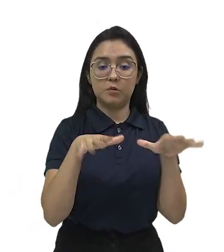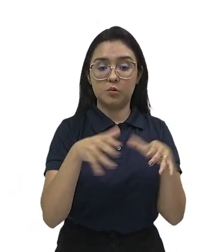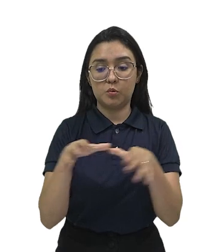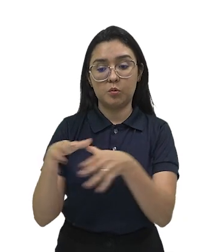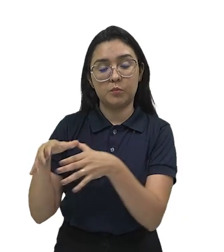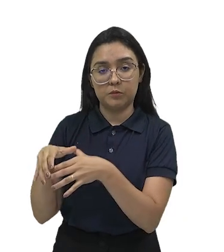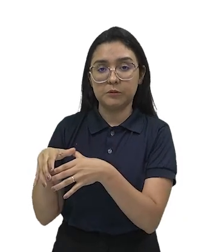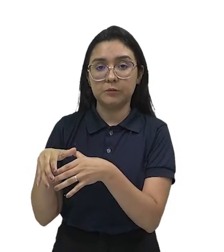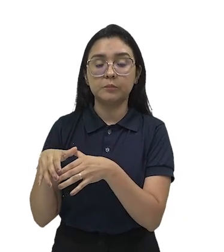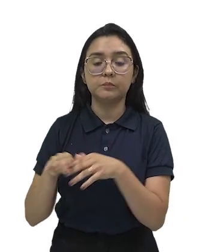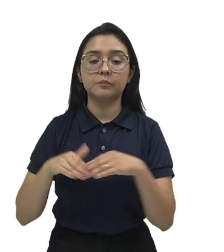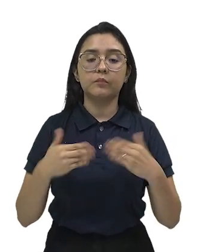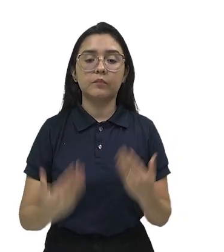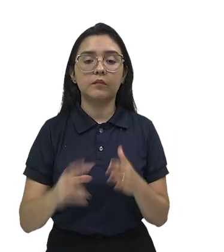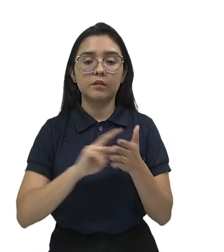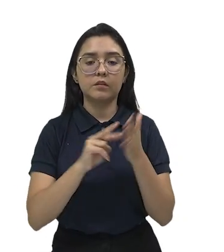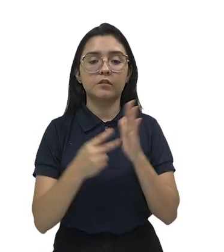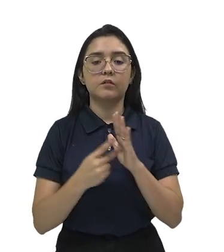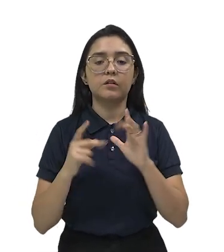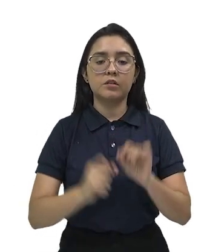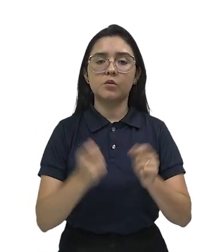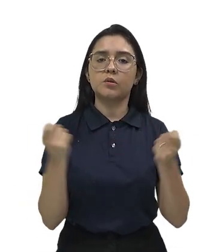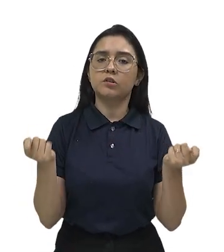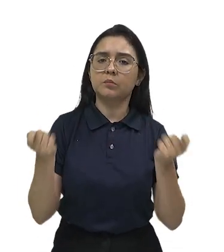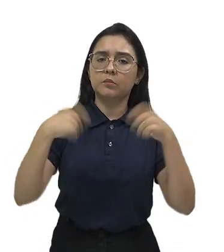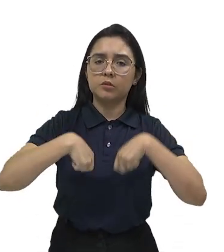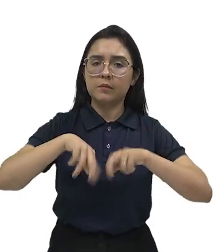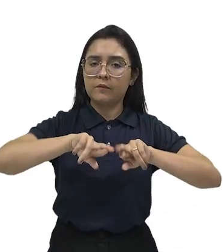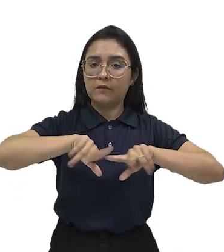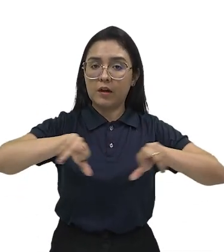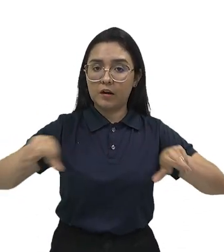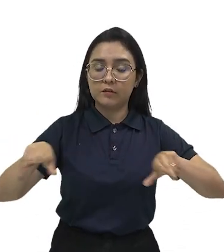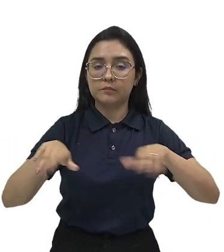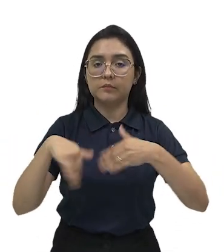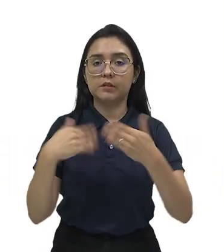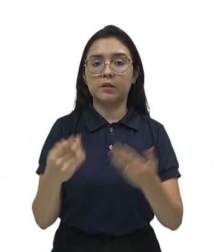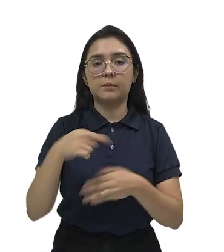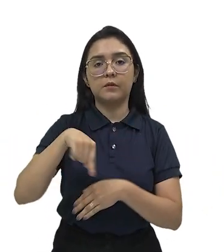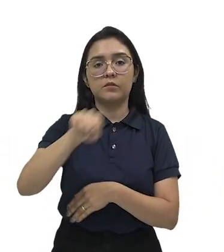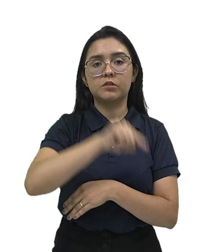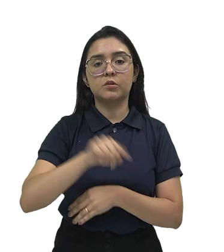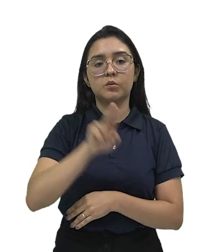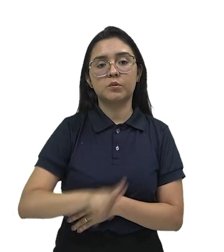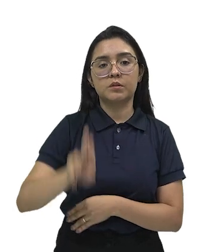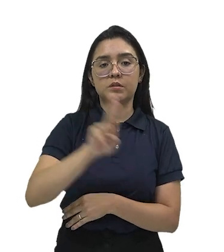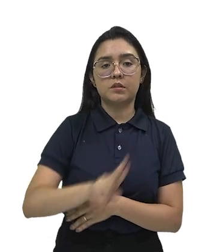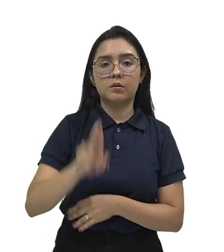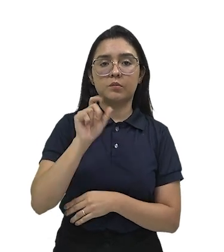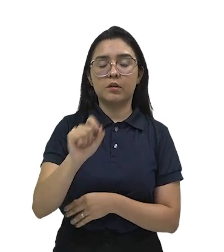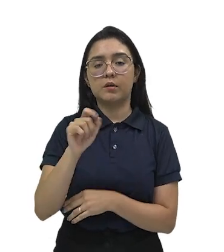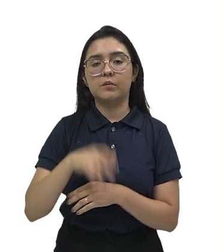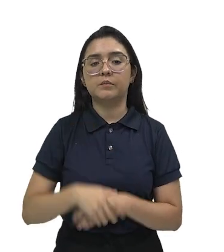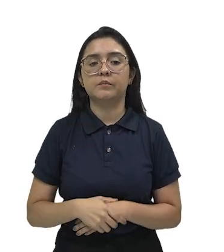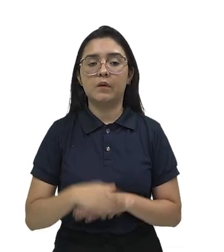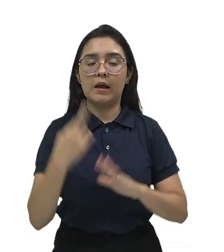turmas, ou seja, são as possibilidades. Então, para você utilizar o